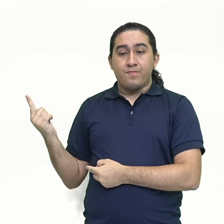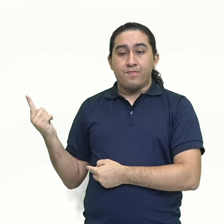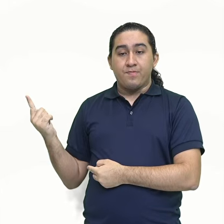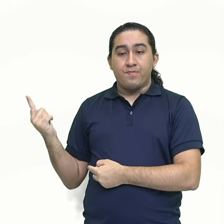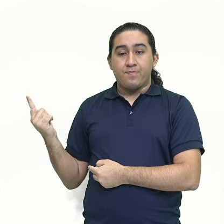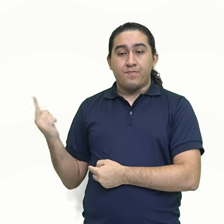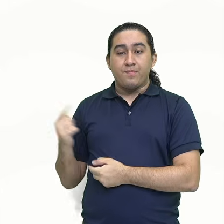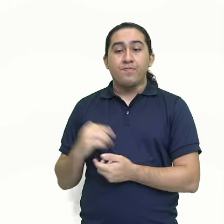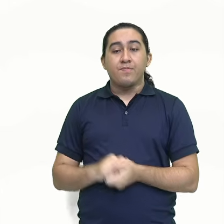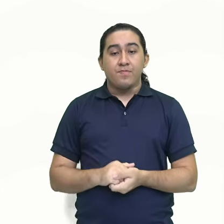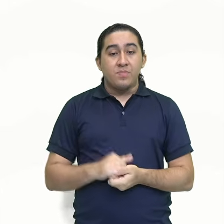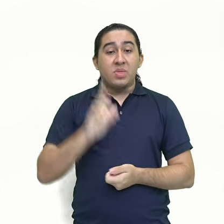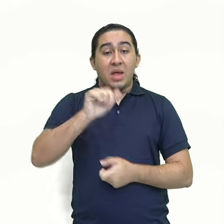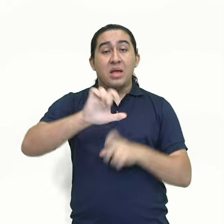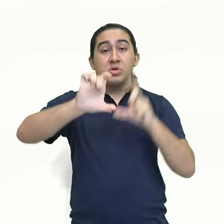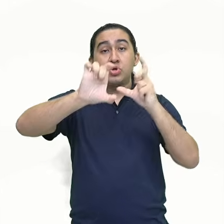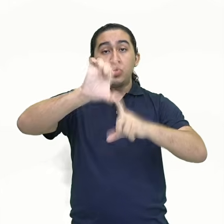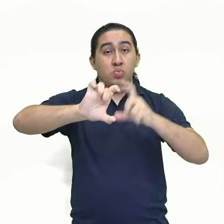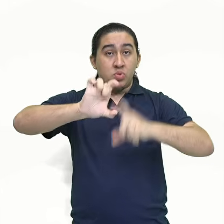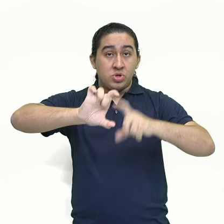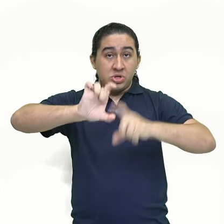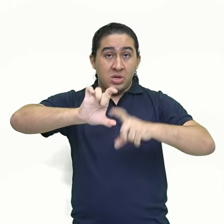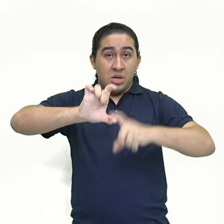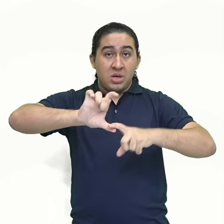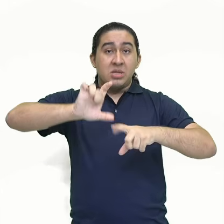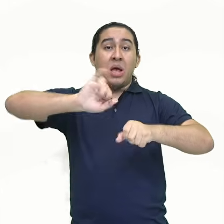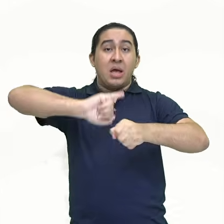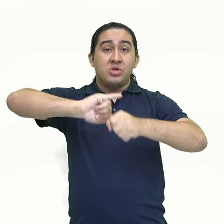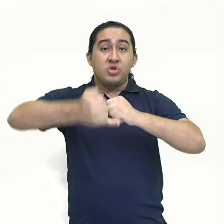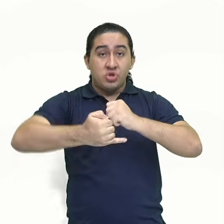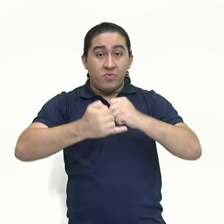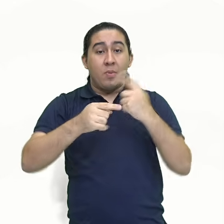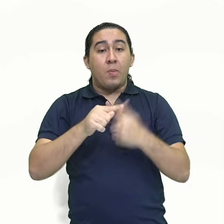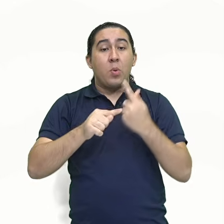oração subordinada